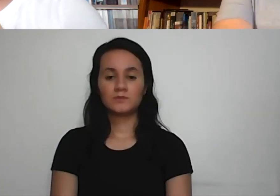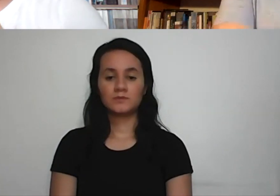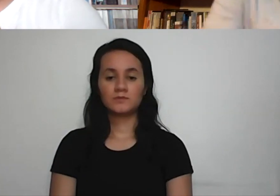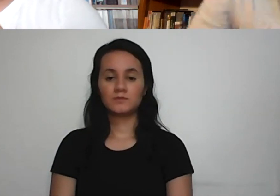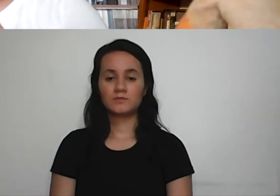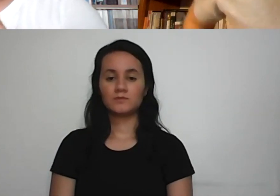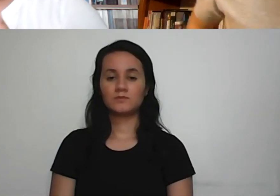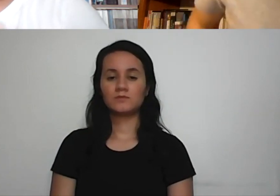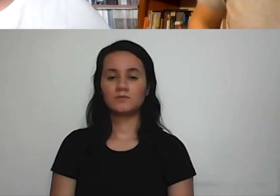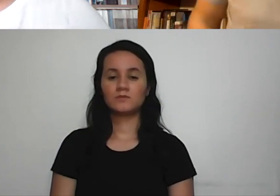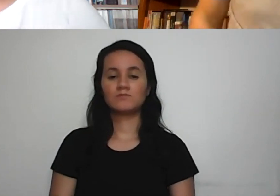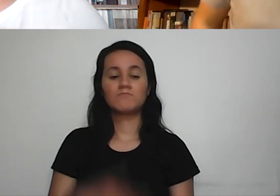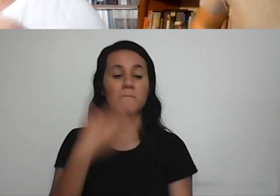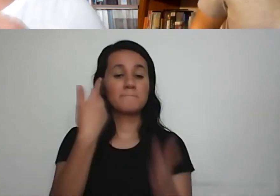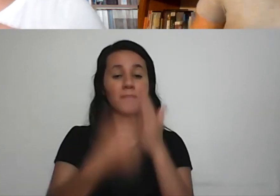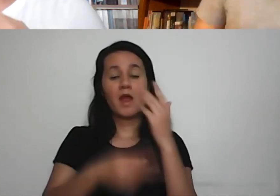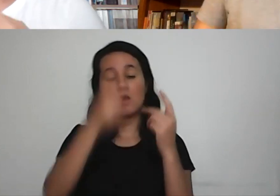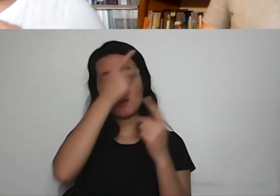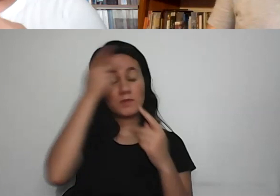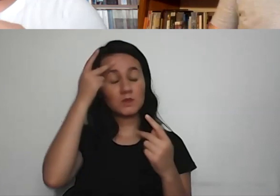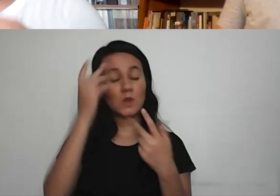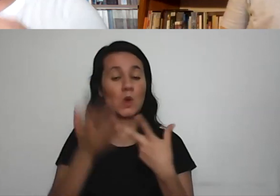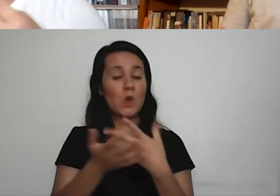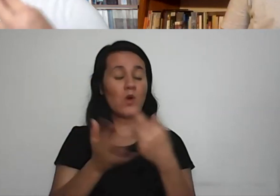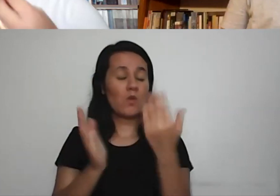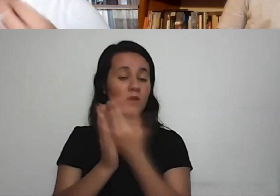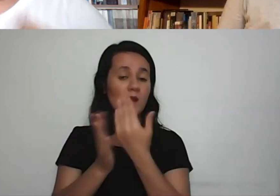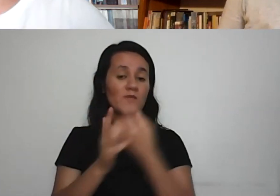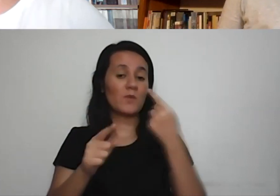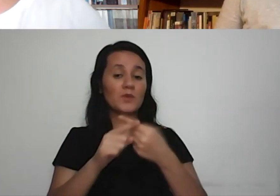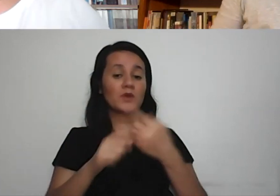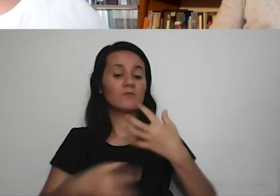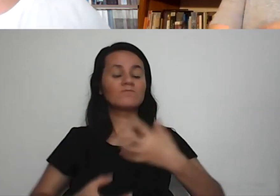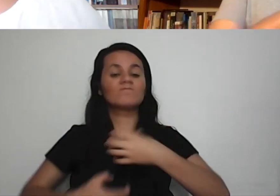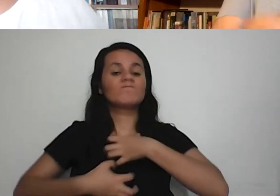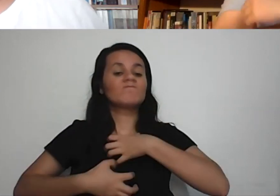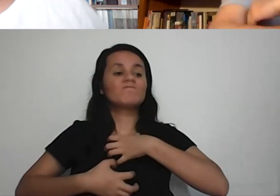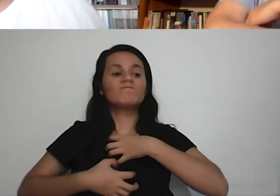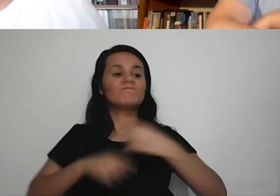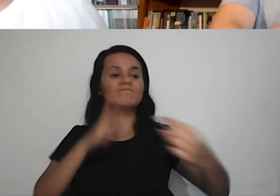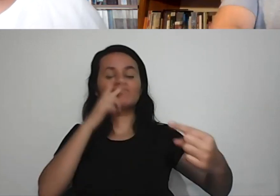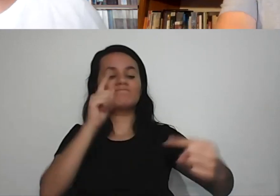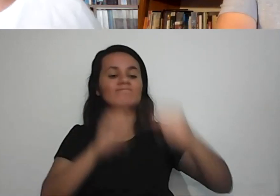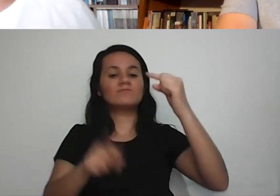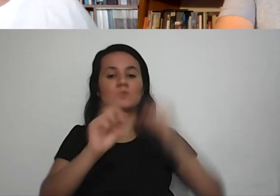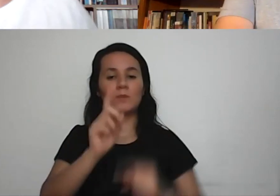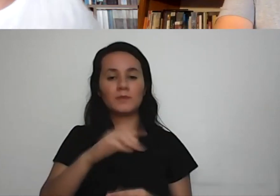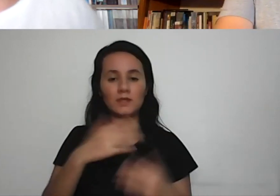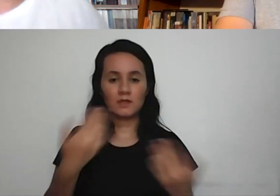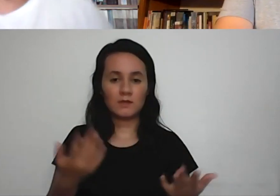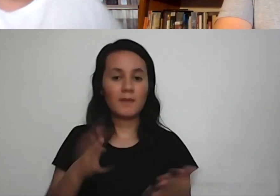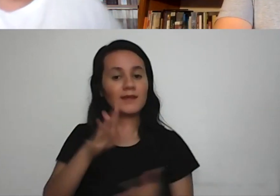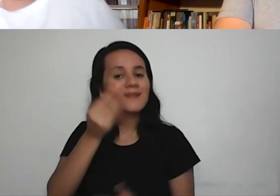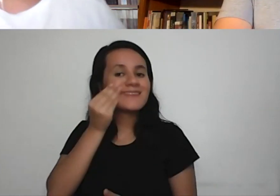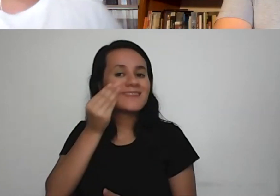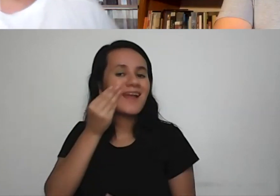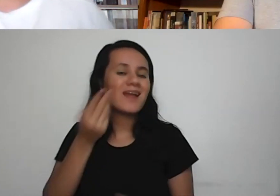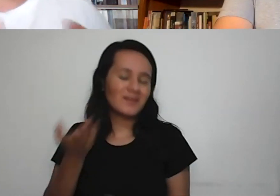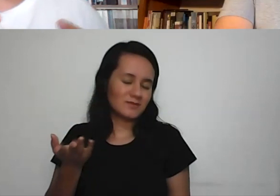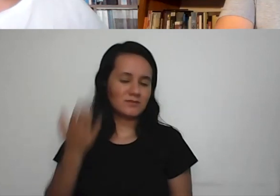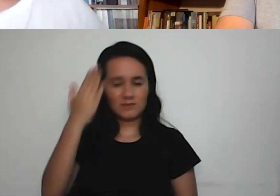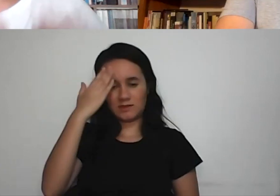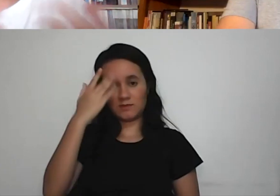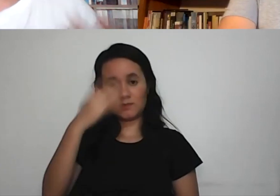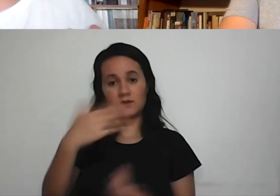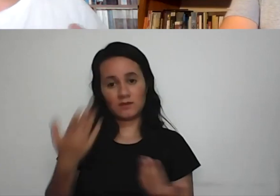perder, né, digamos, o público porque você não sentiu esse diálogo. Mas isso, em grande medida, é um teste mesmo. Né? Como eu